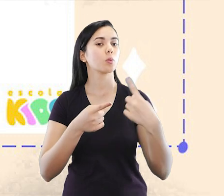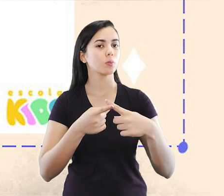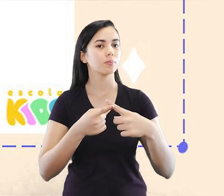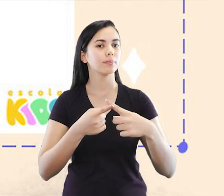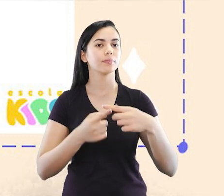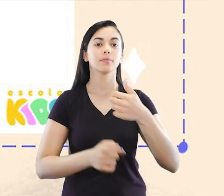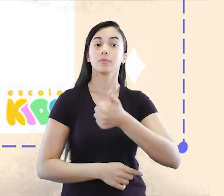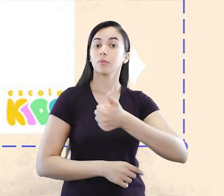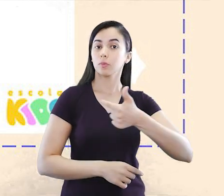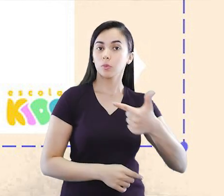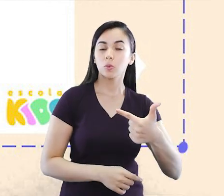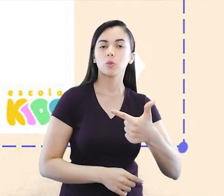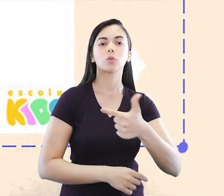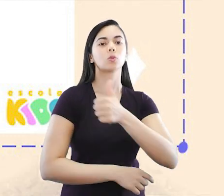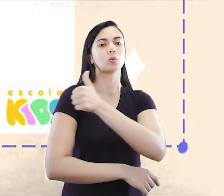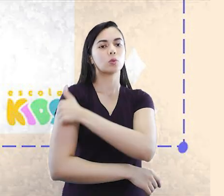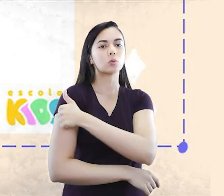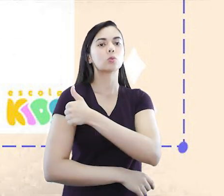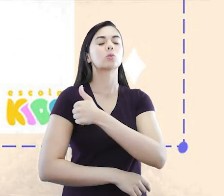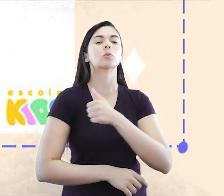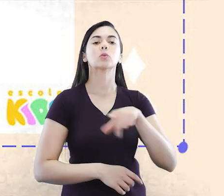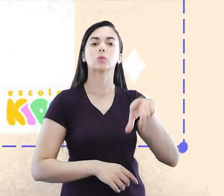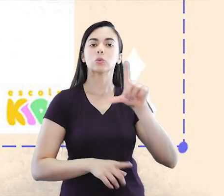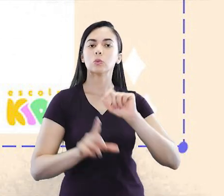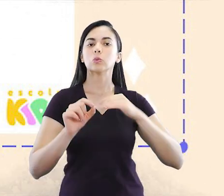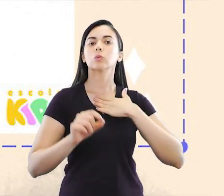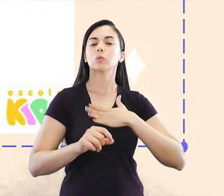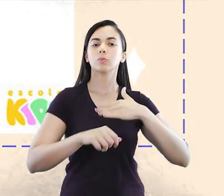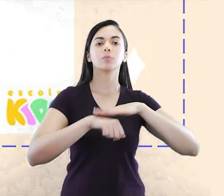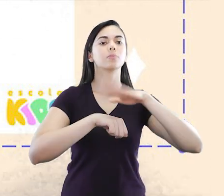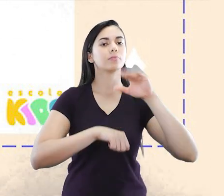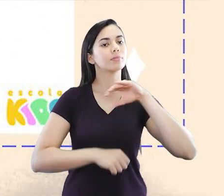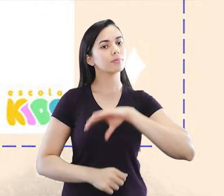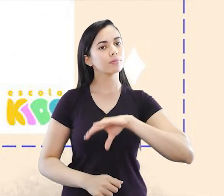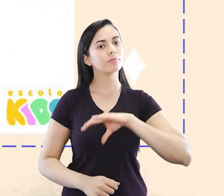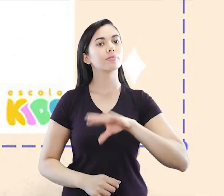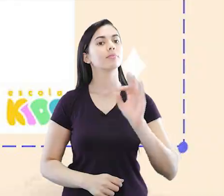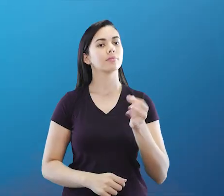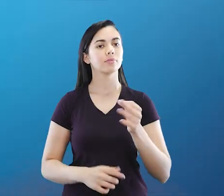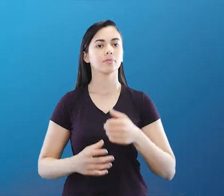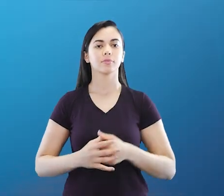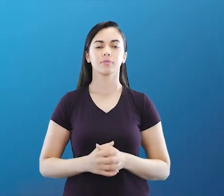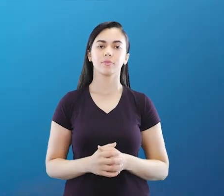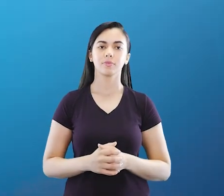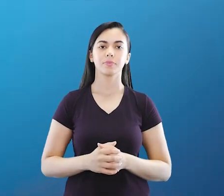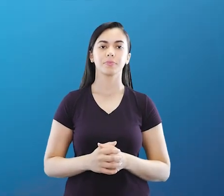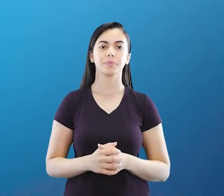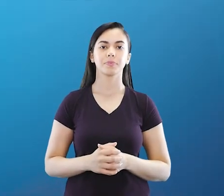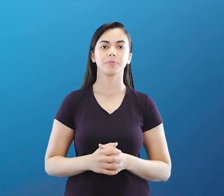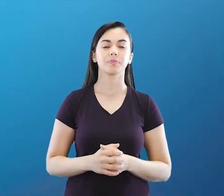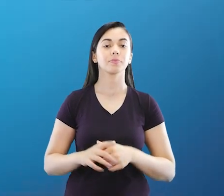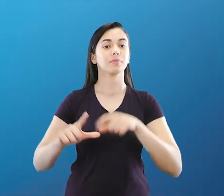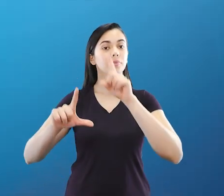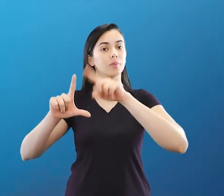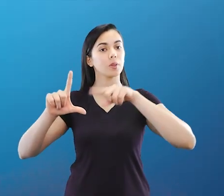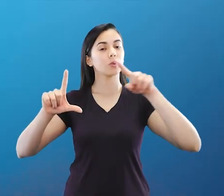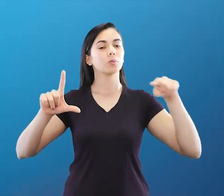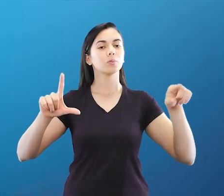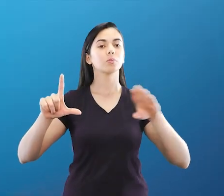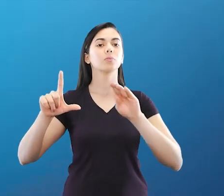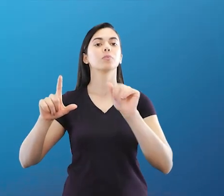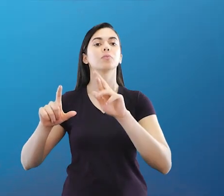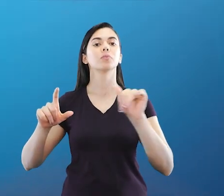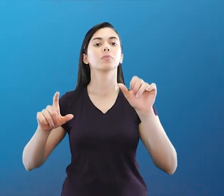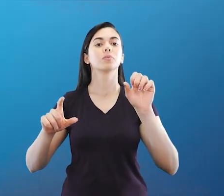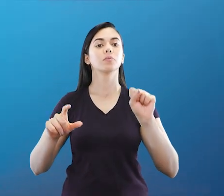Porque 12 alunos preferem a disciplina de português. Já o gráfico de